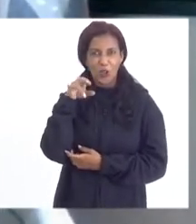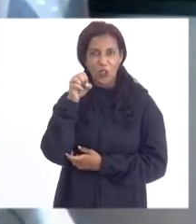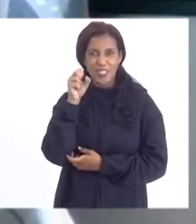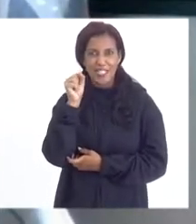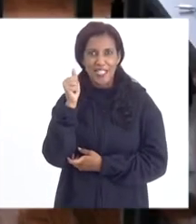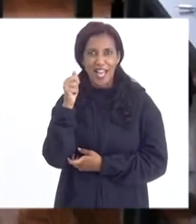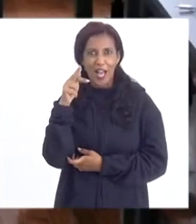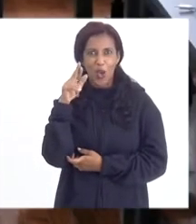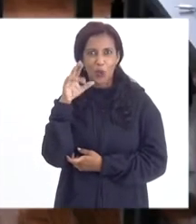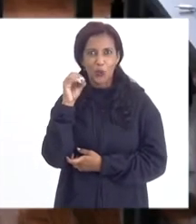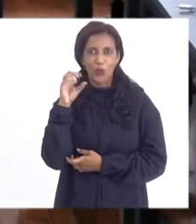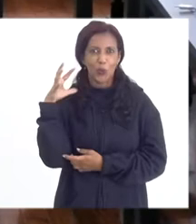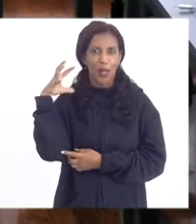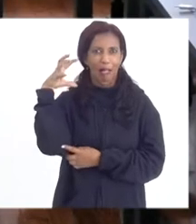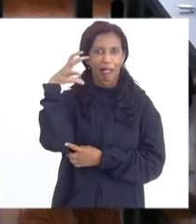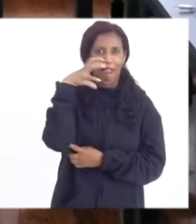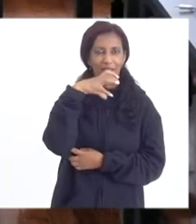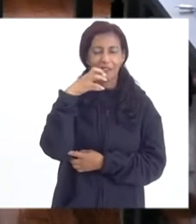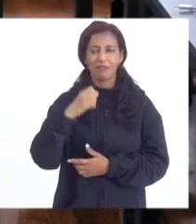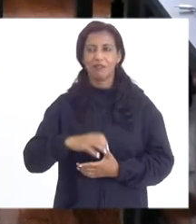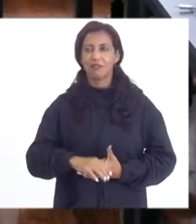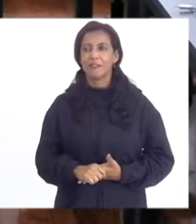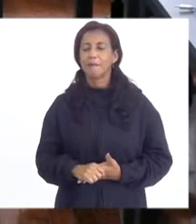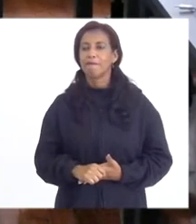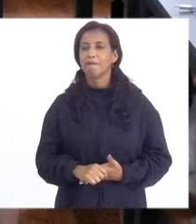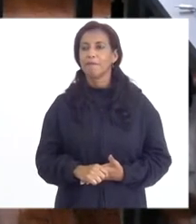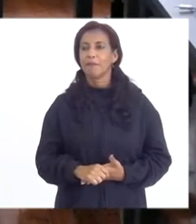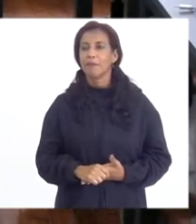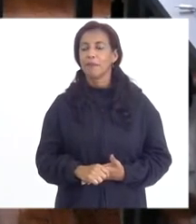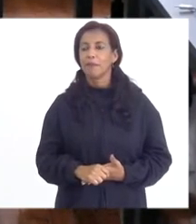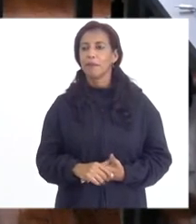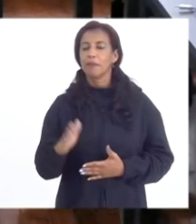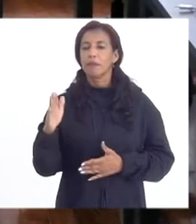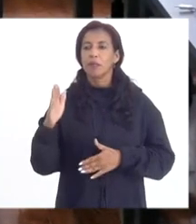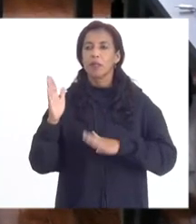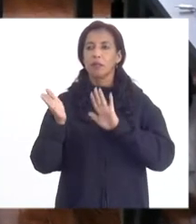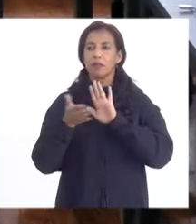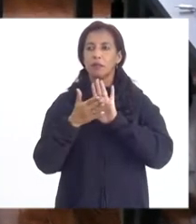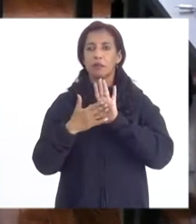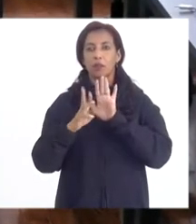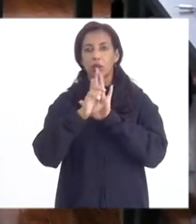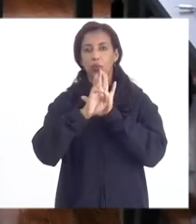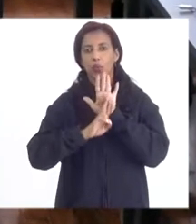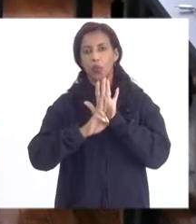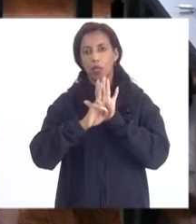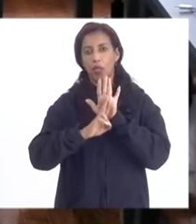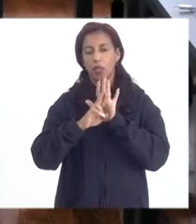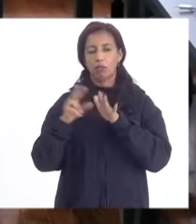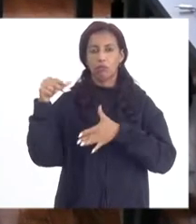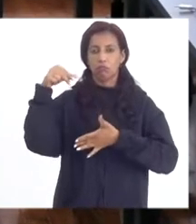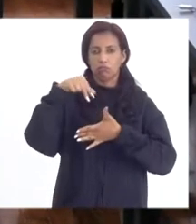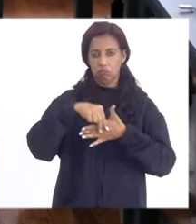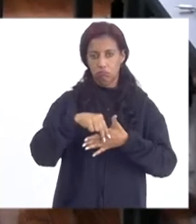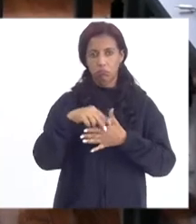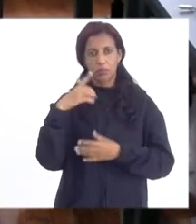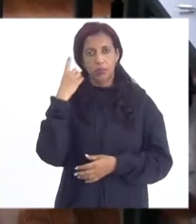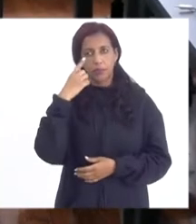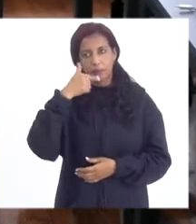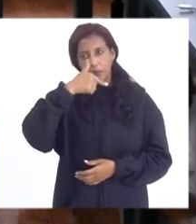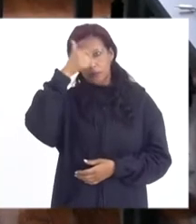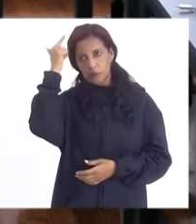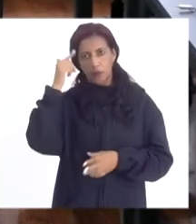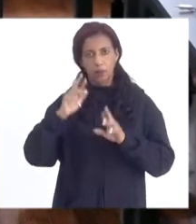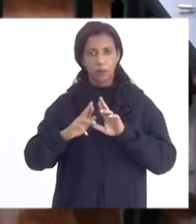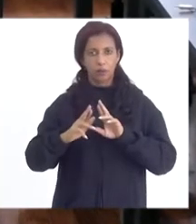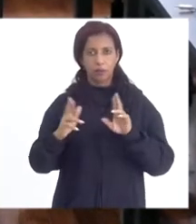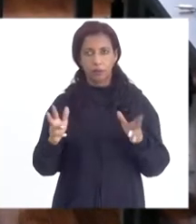os trabalhos à ordem, volto nos seis, eu parecer do relator e anexação, parecer do deputado Luiz Paulo